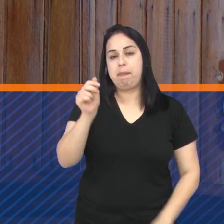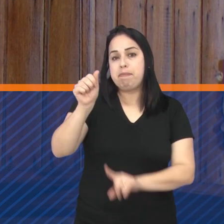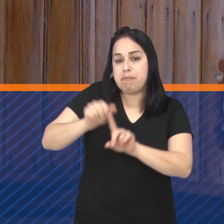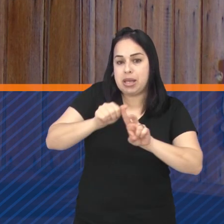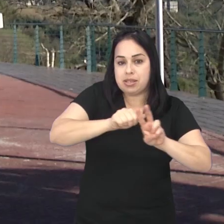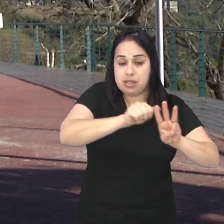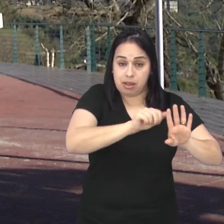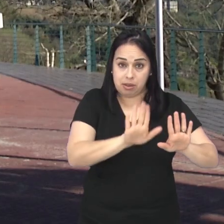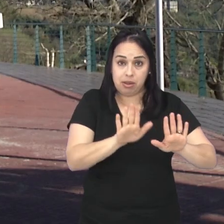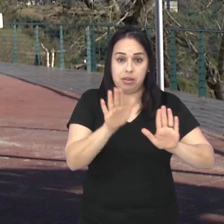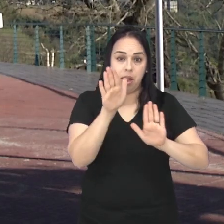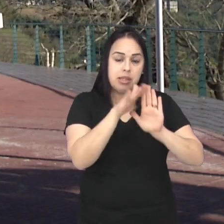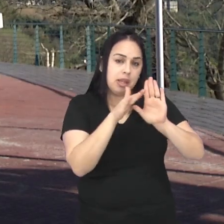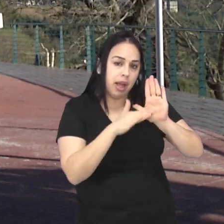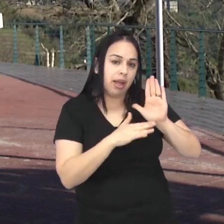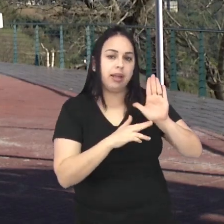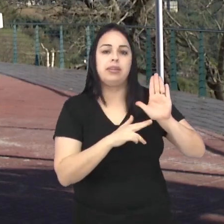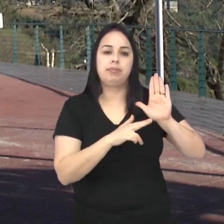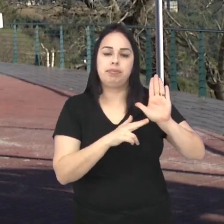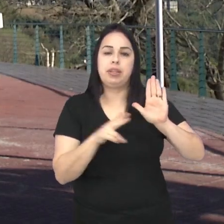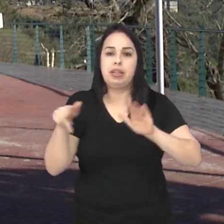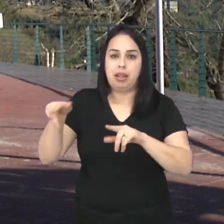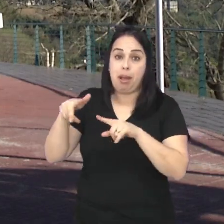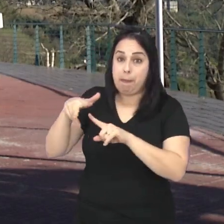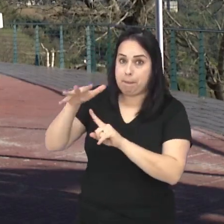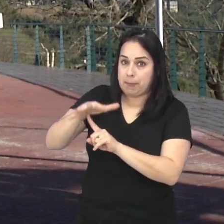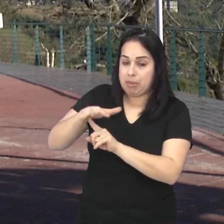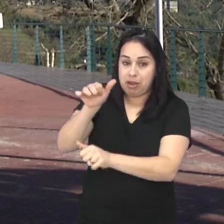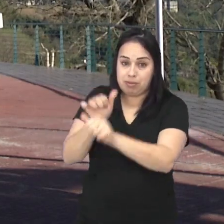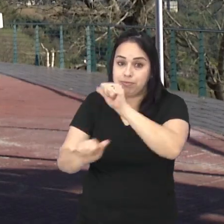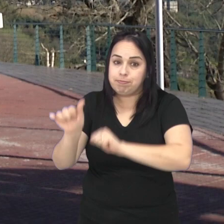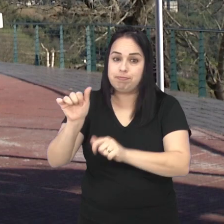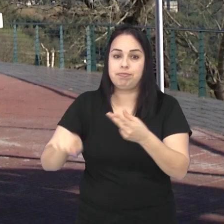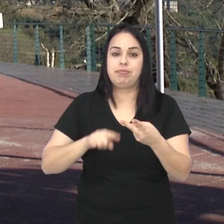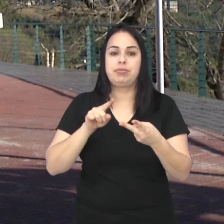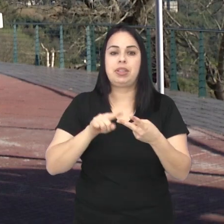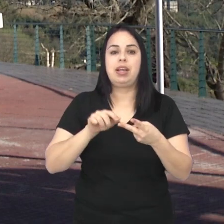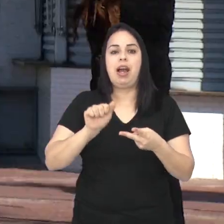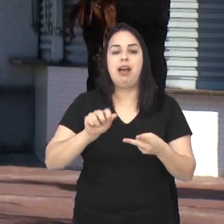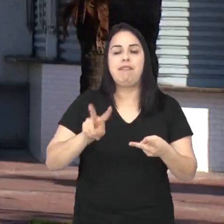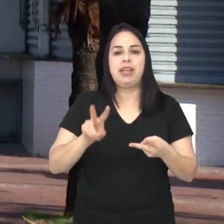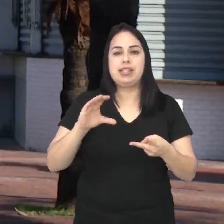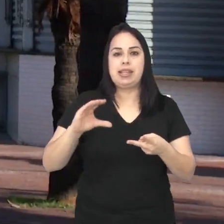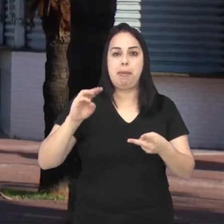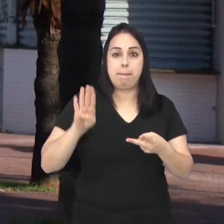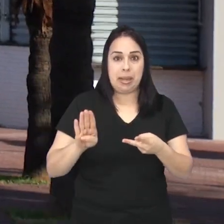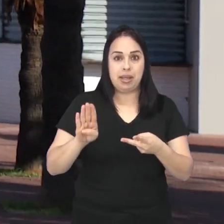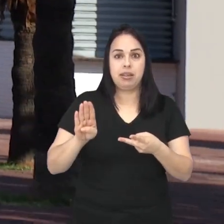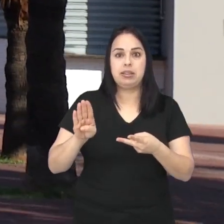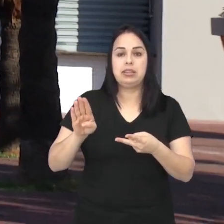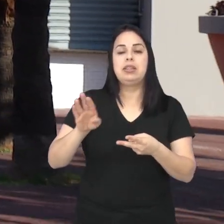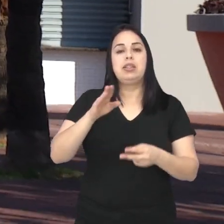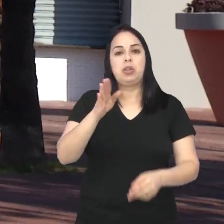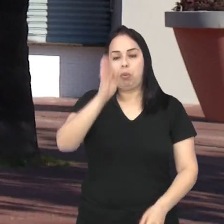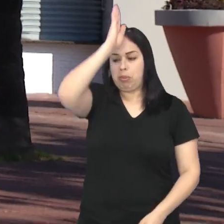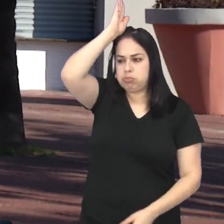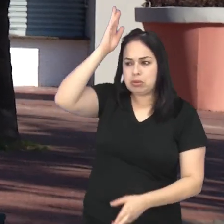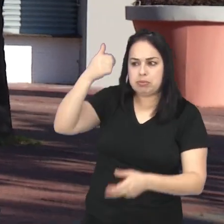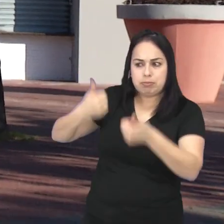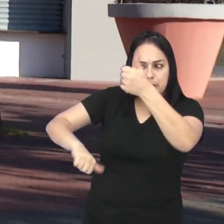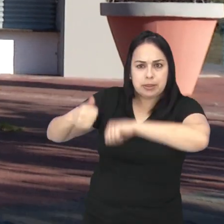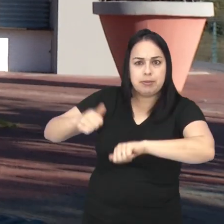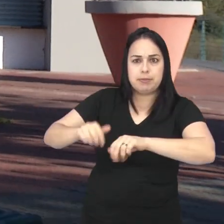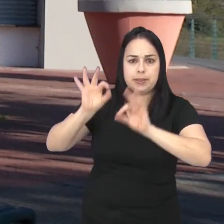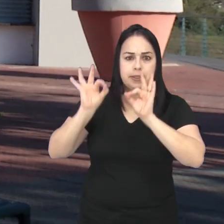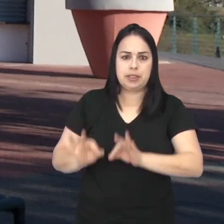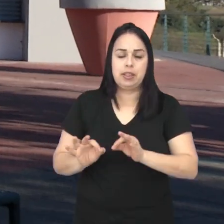por mês. Entre as exigências do edital estão reformas para adequação do espaço, AVCB, o auto de vistoria do Corpo de